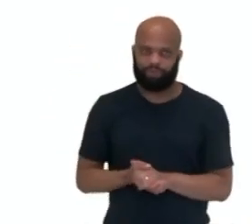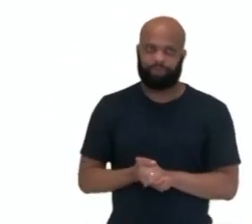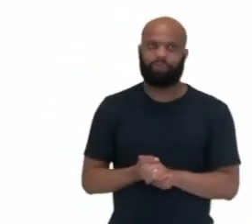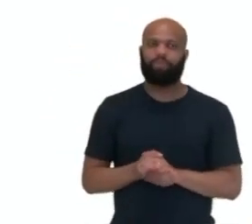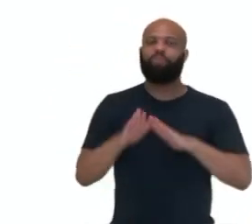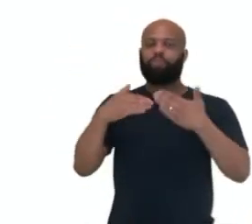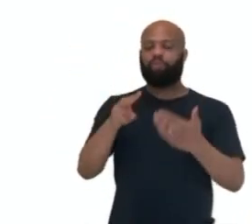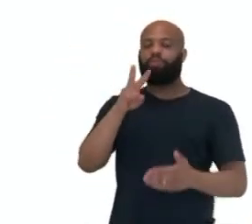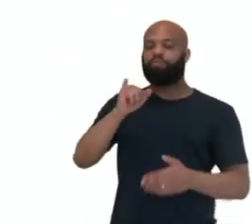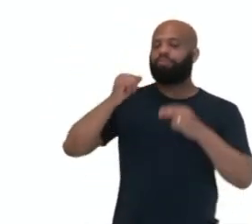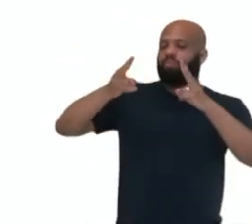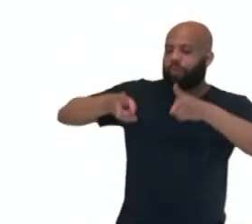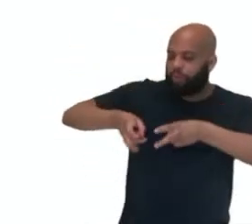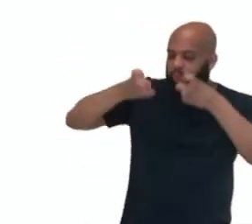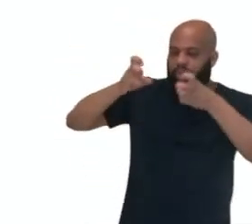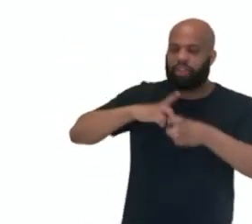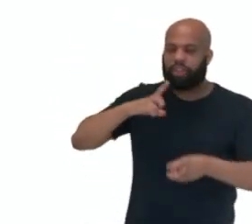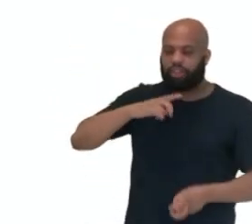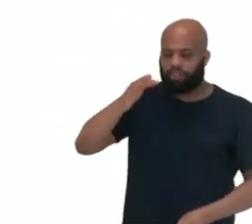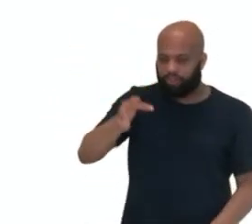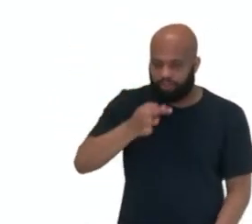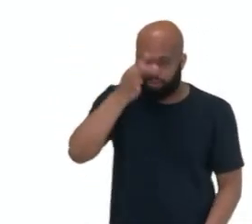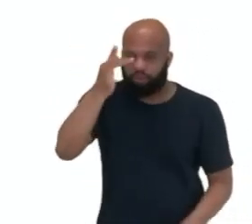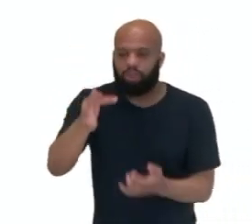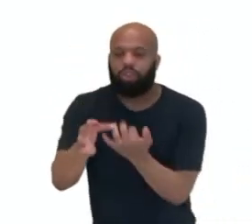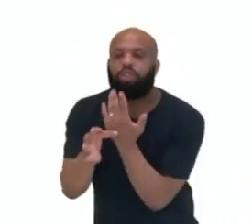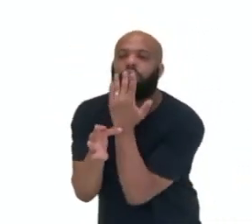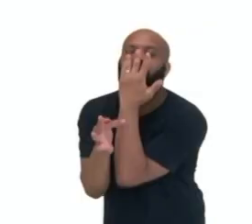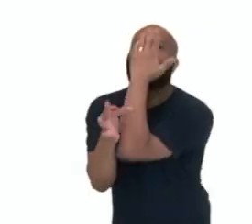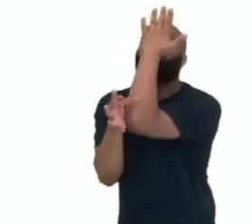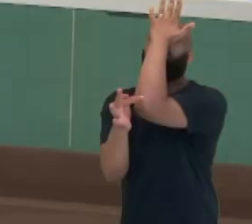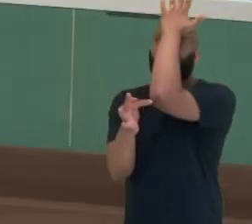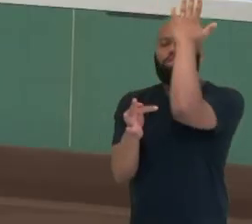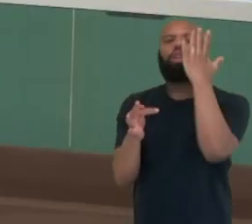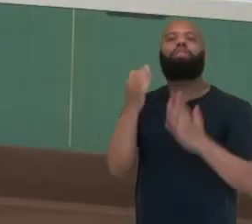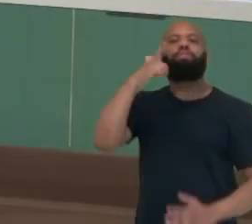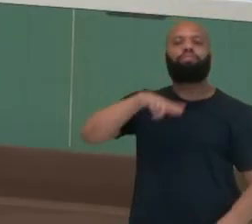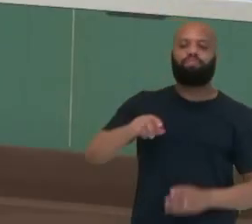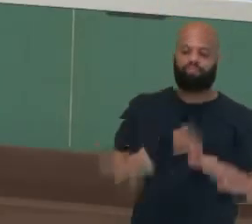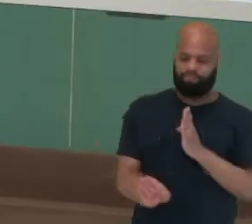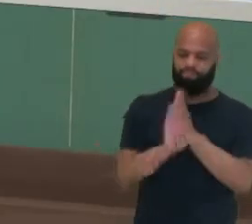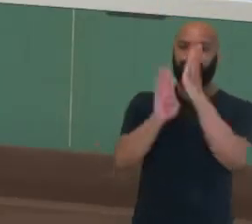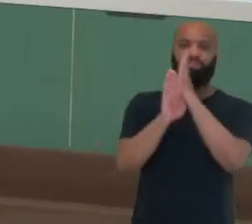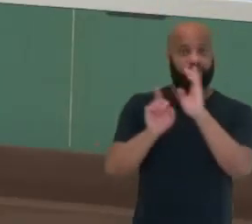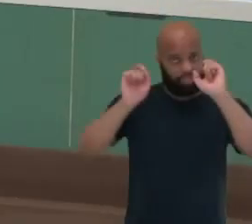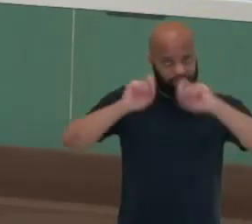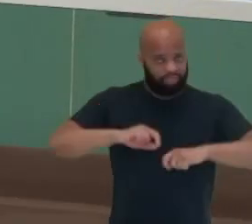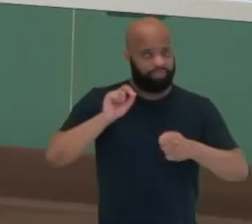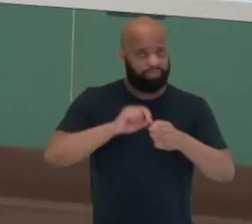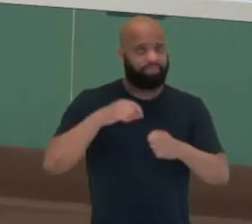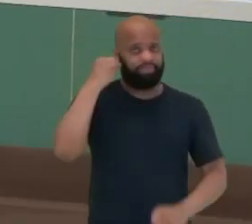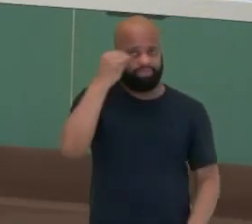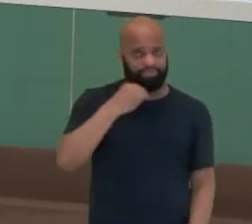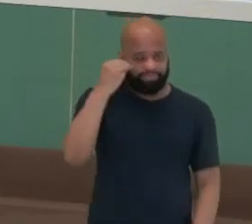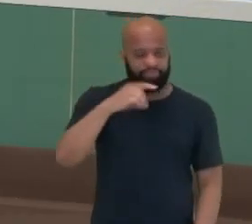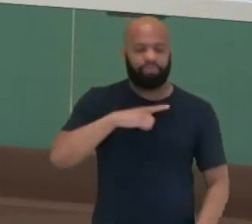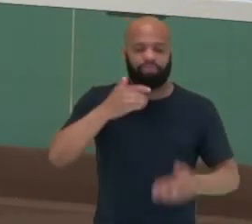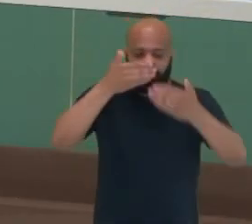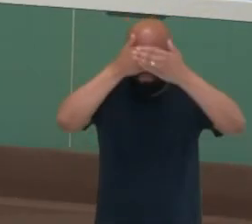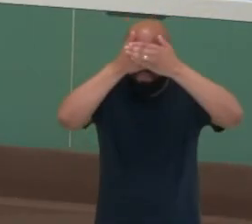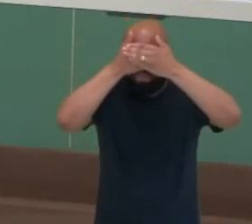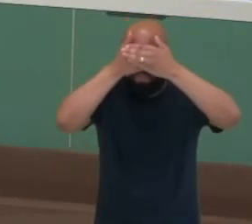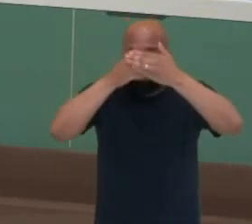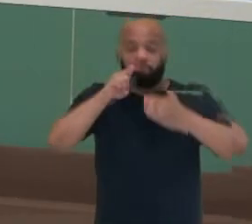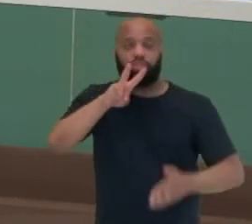ele reconhece quimicamente o cheiro do objeto. Nós poderíamos fazer esse experimento. Vendar os seus olhos